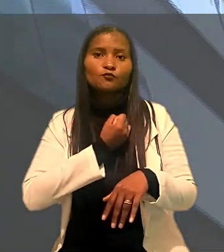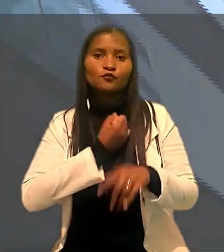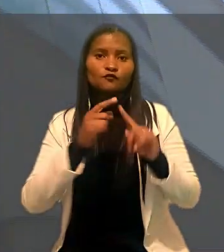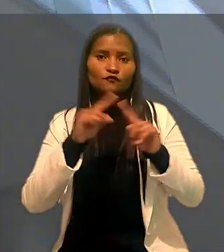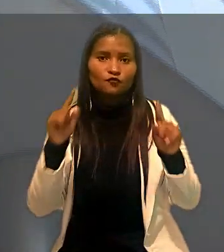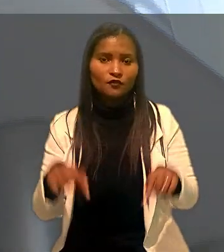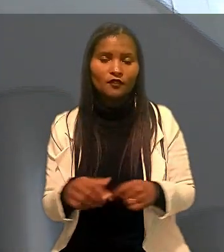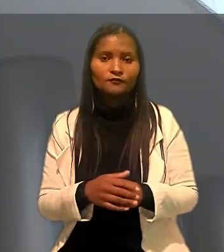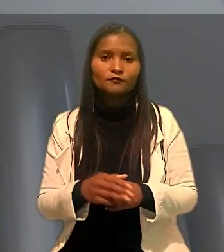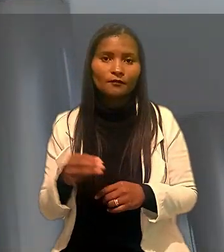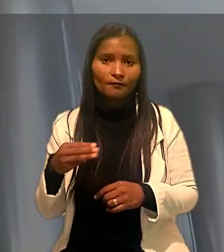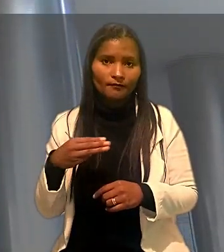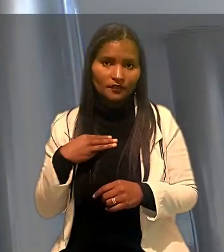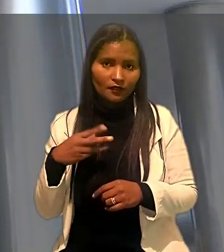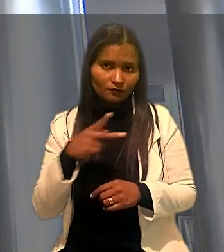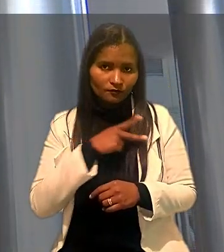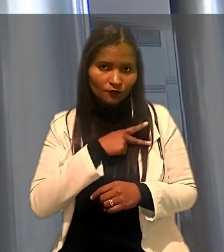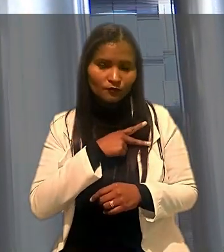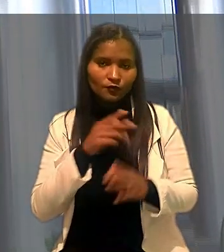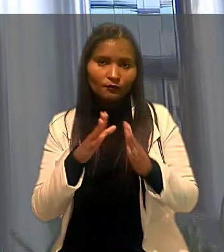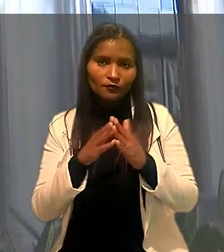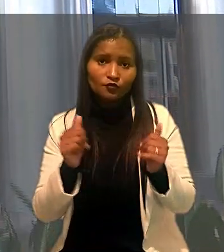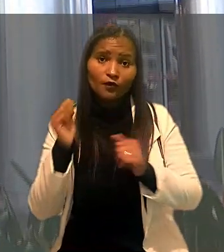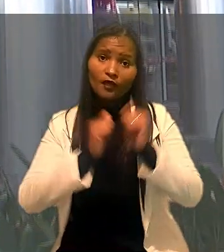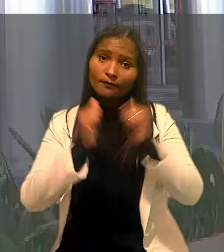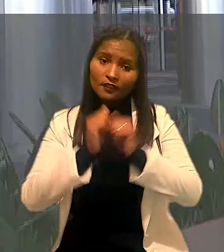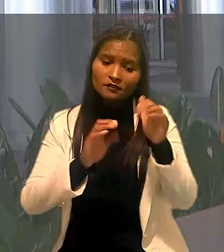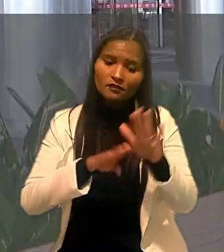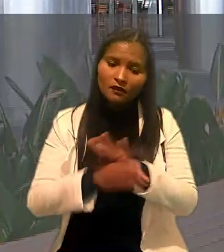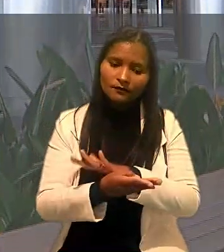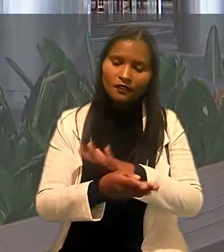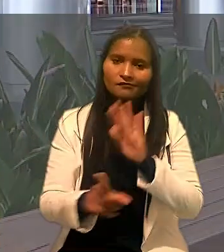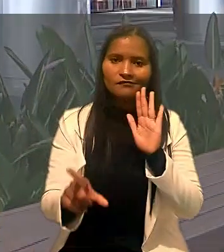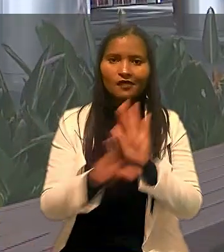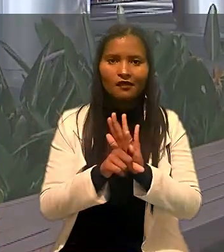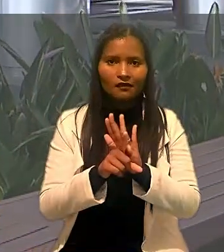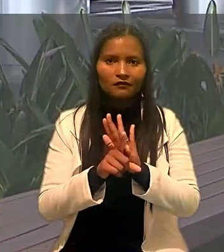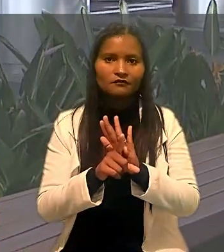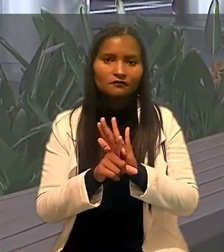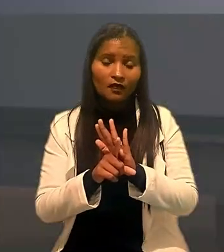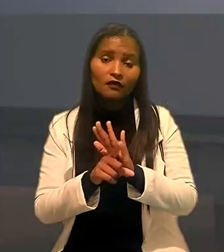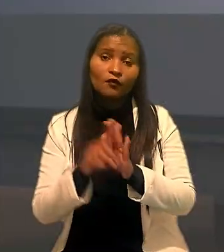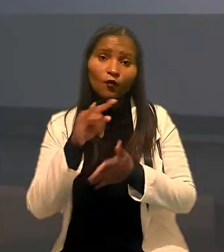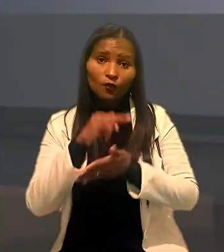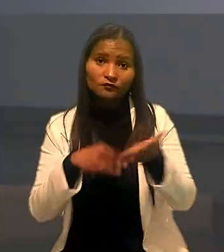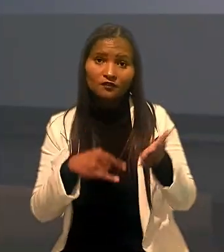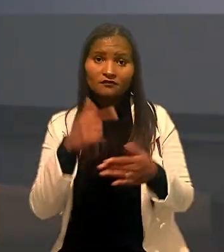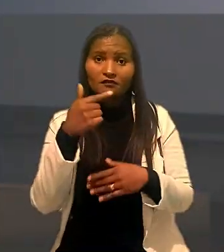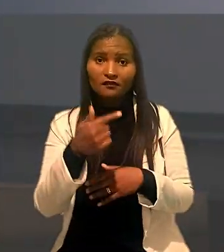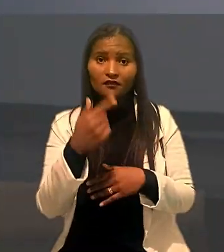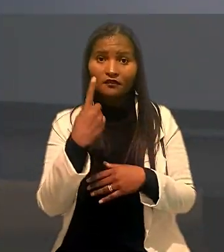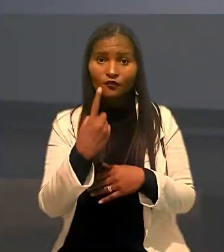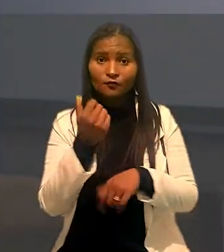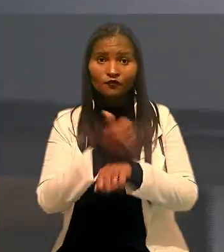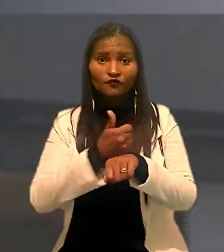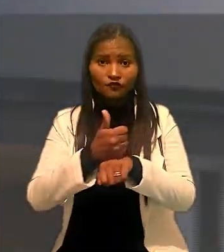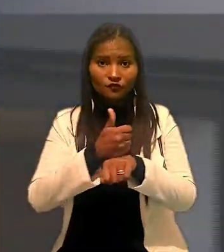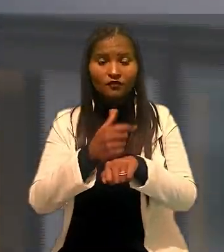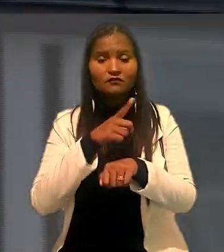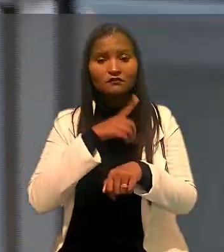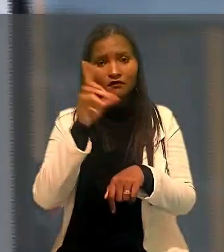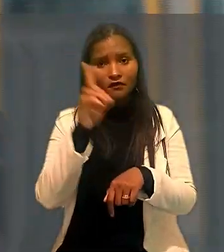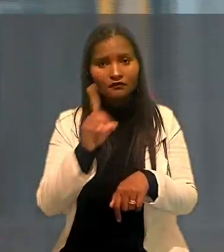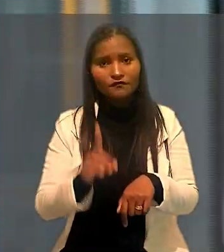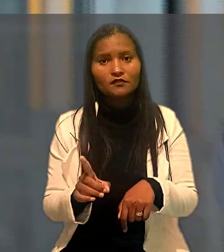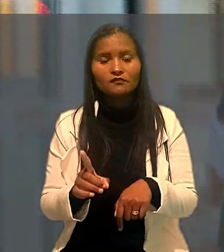O Ministério Público pediu que a empresa marítima se adequasse ao que determina a legislação e contratasse 71